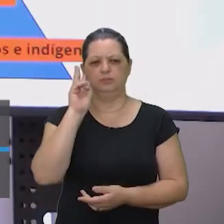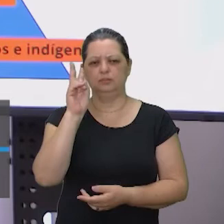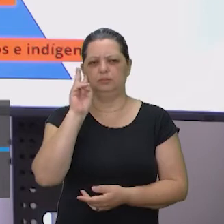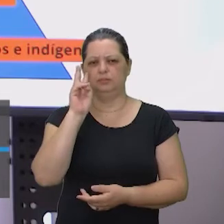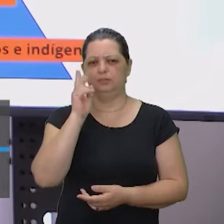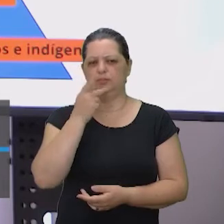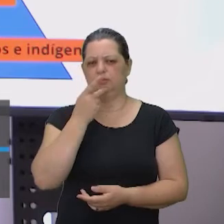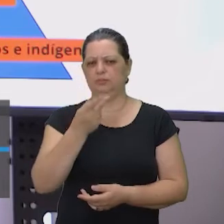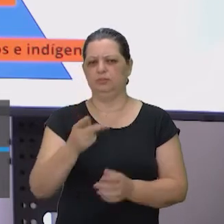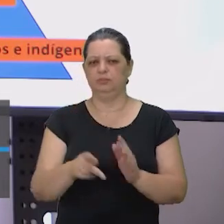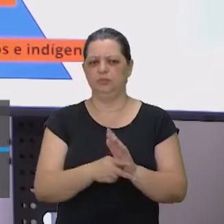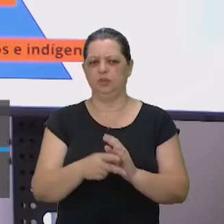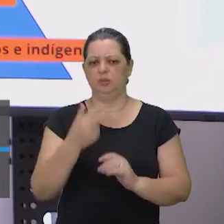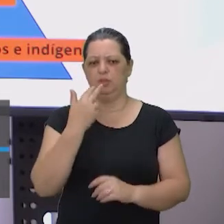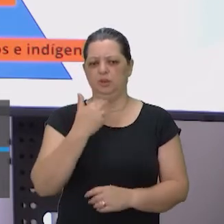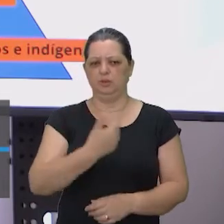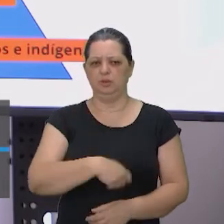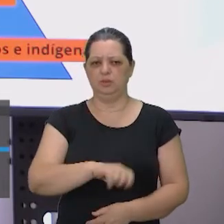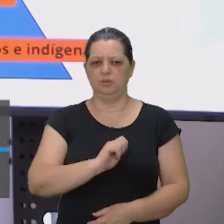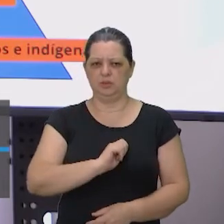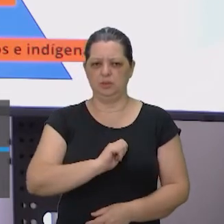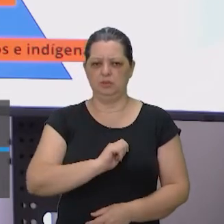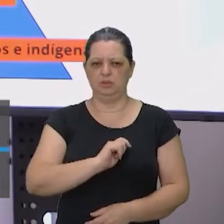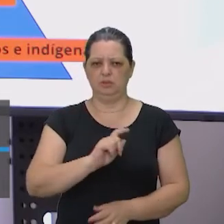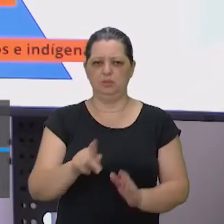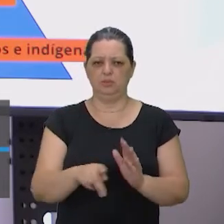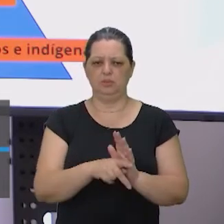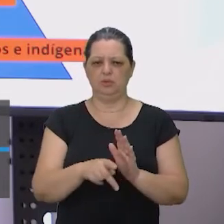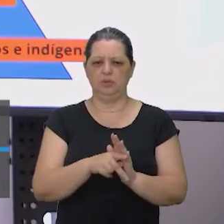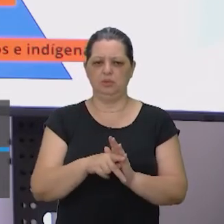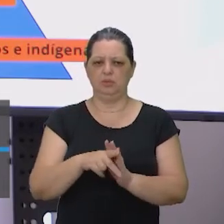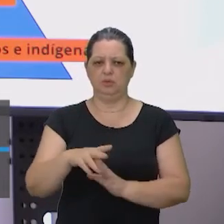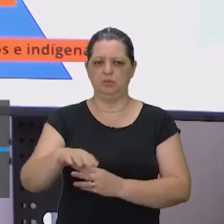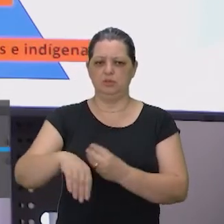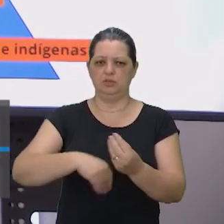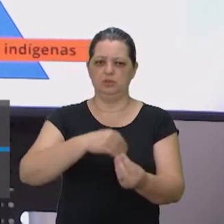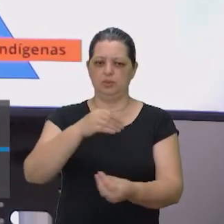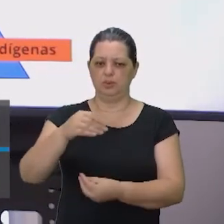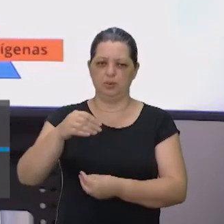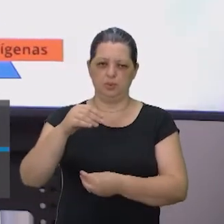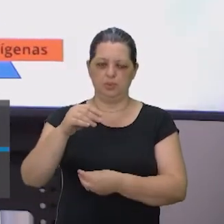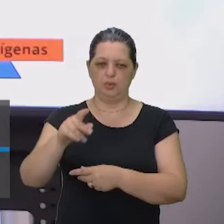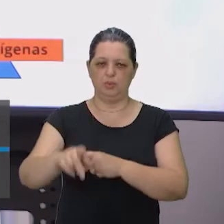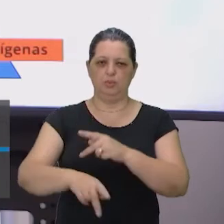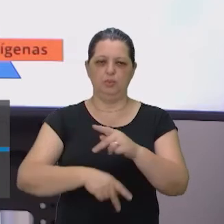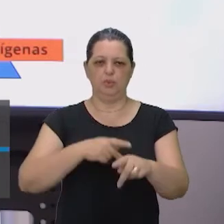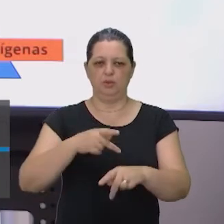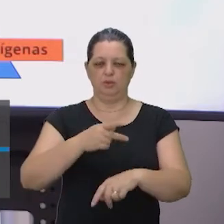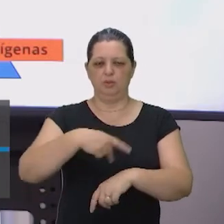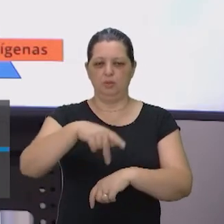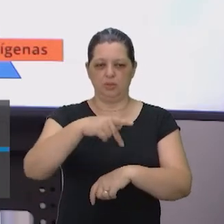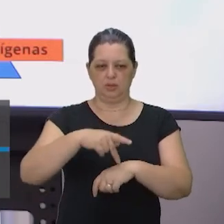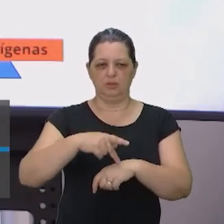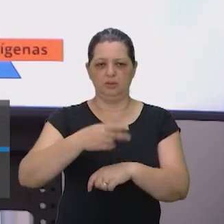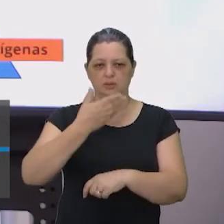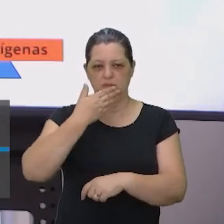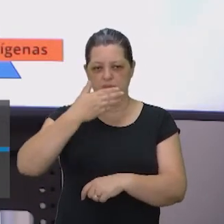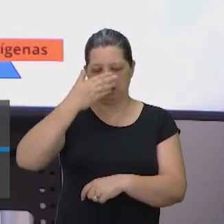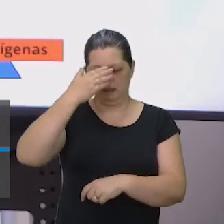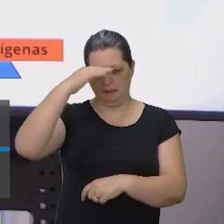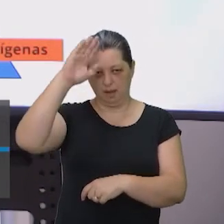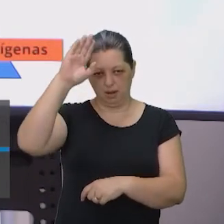a língua espanhola incorporou muito árabe? Isso fez da língua espanhola, considerada pelos linguistas,